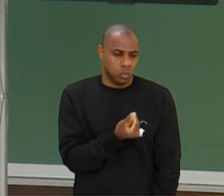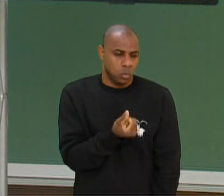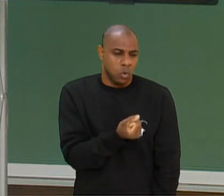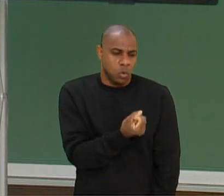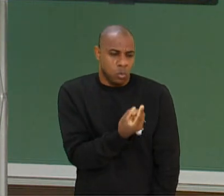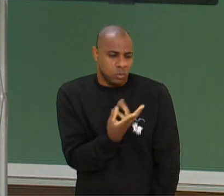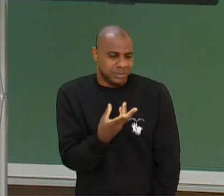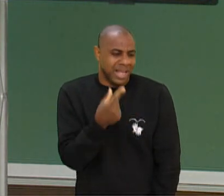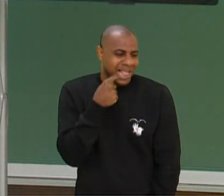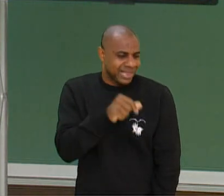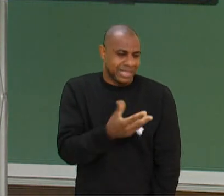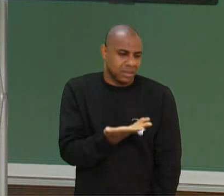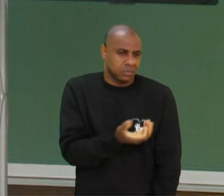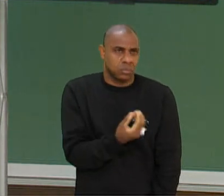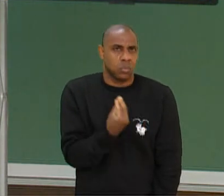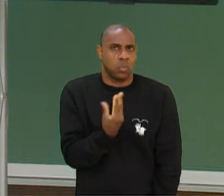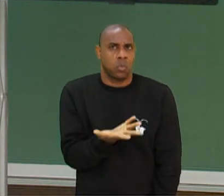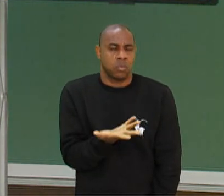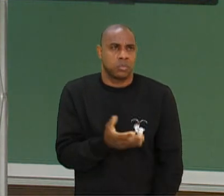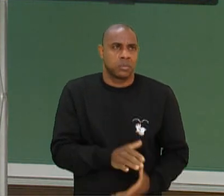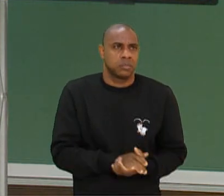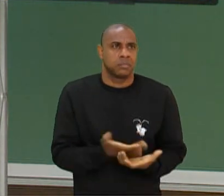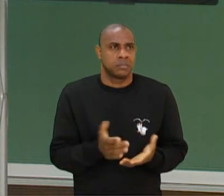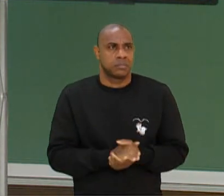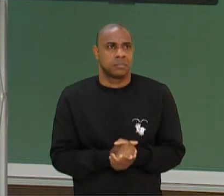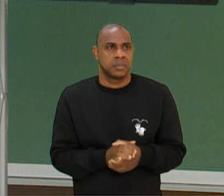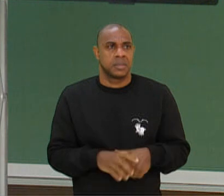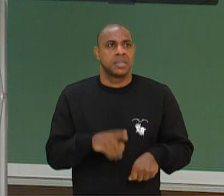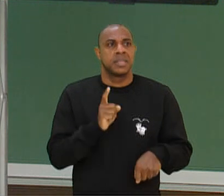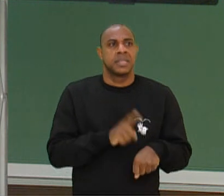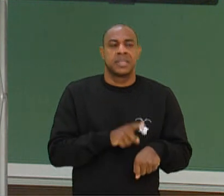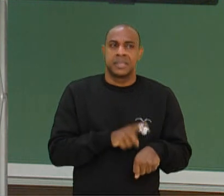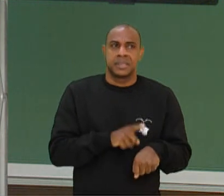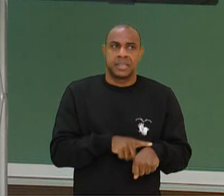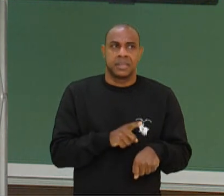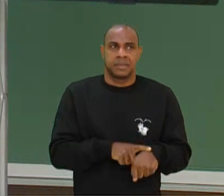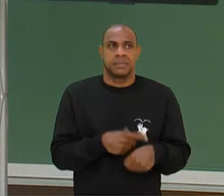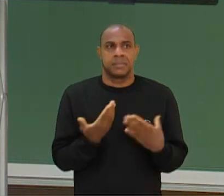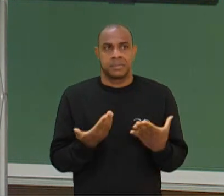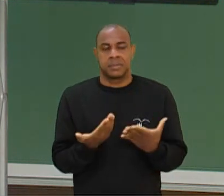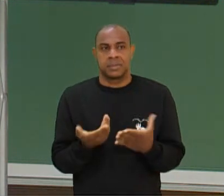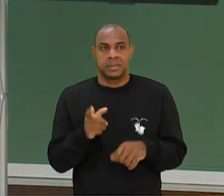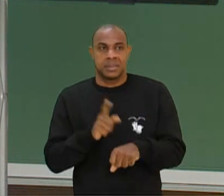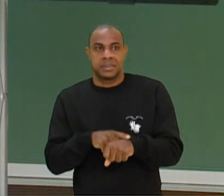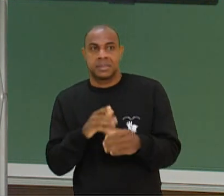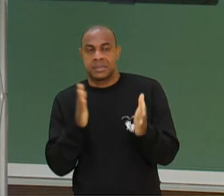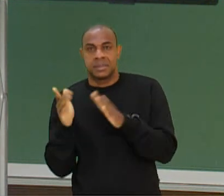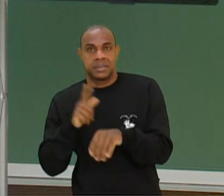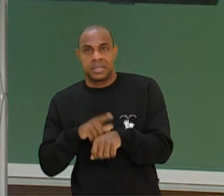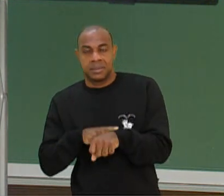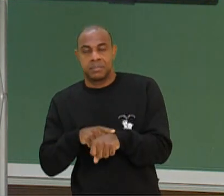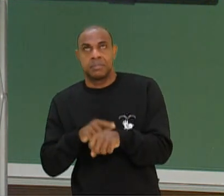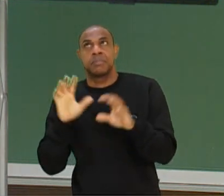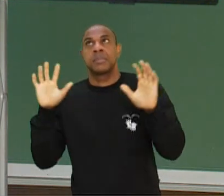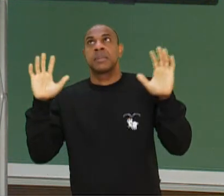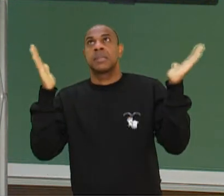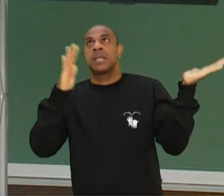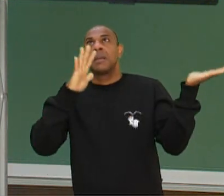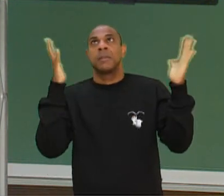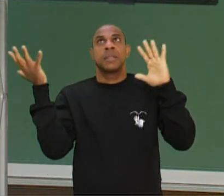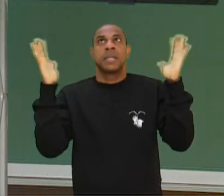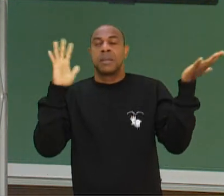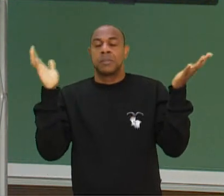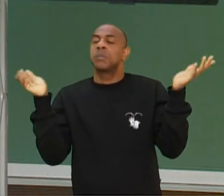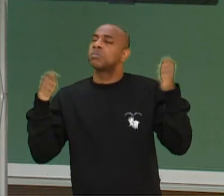contar isso, né? Time, o tempo. Considerado incontável. Water, lembra que a teacher falou, frisou que